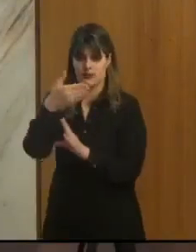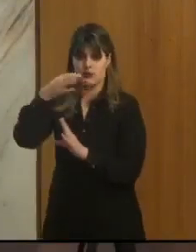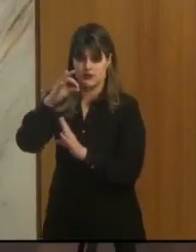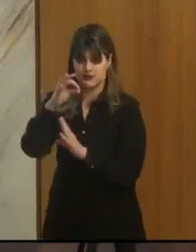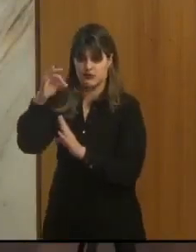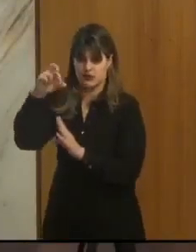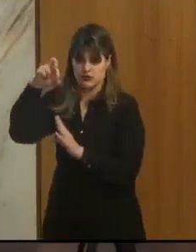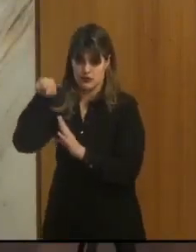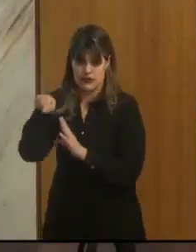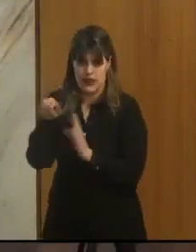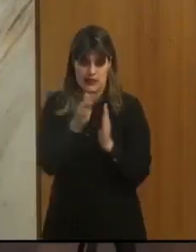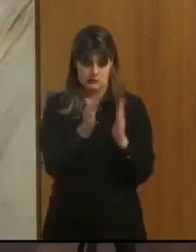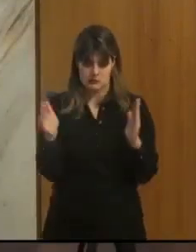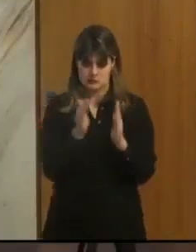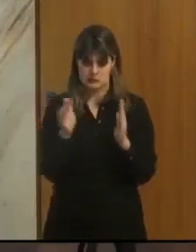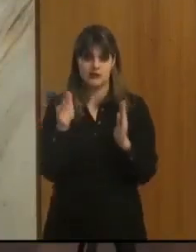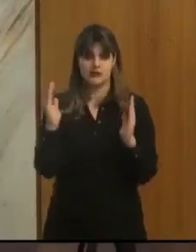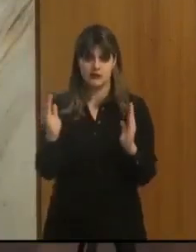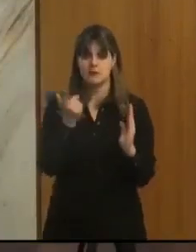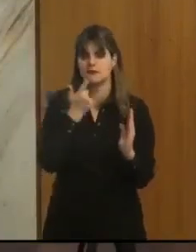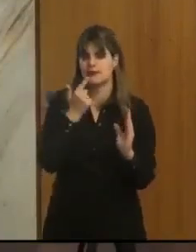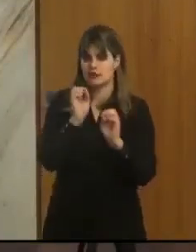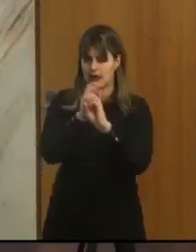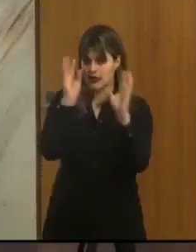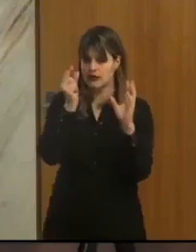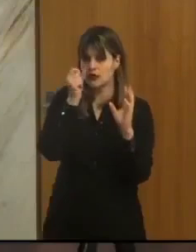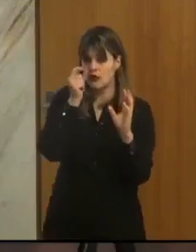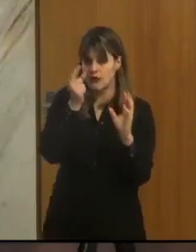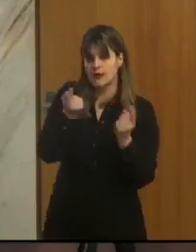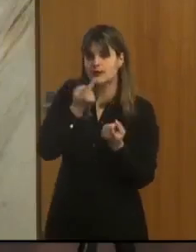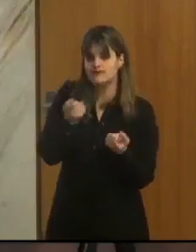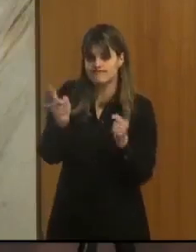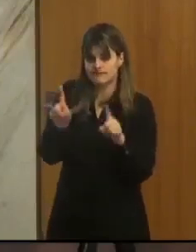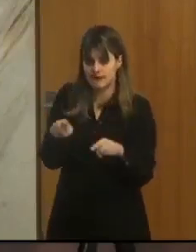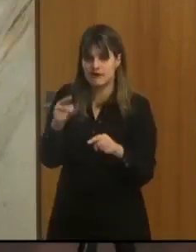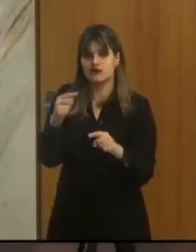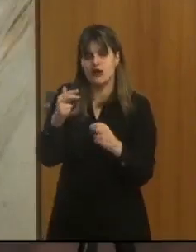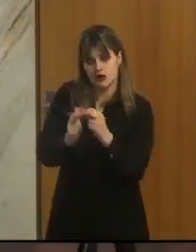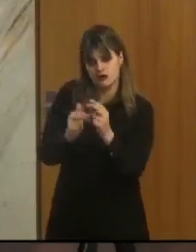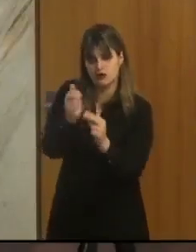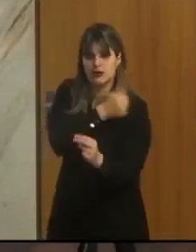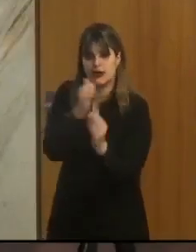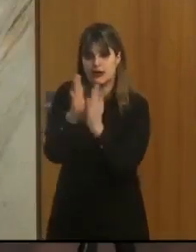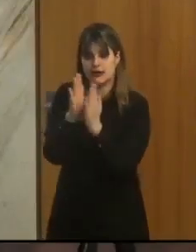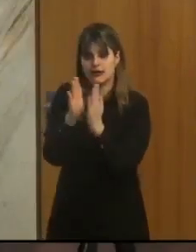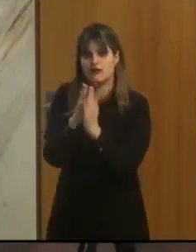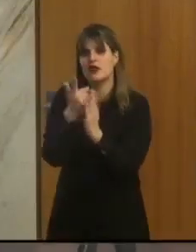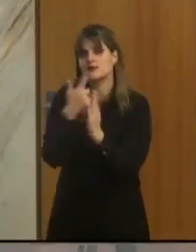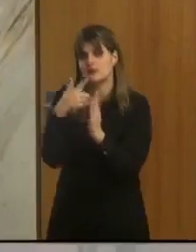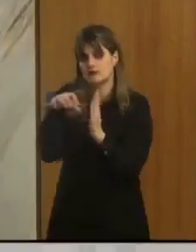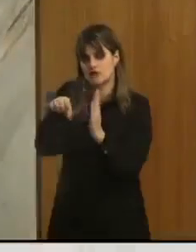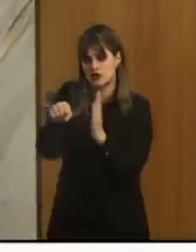1439 a 1448 e também percebemos que ele manda refazer ou fazer a tal igreja que nós percebemos que está